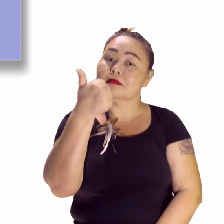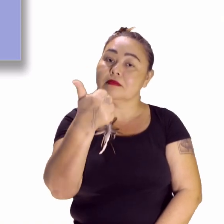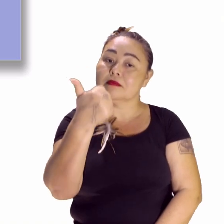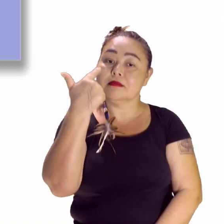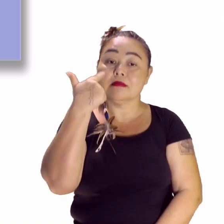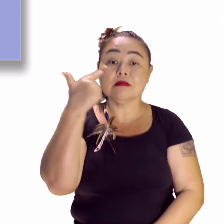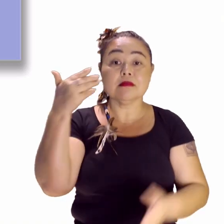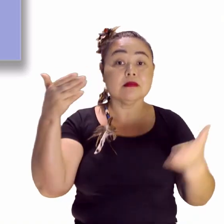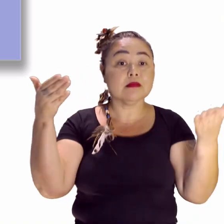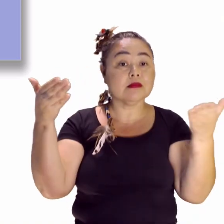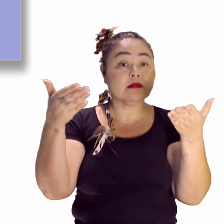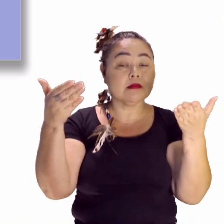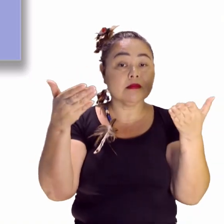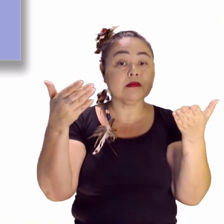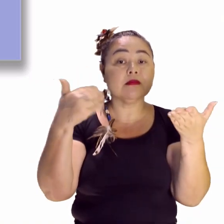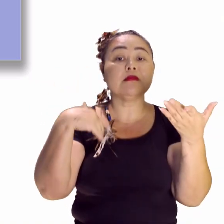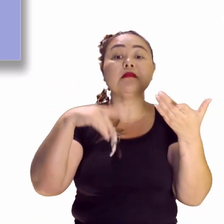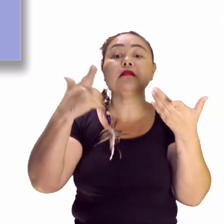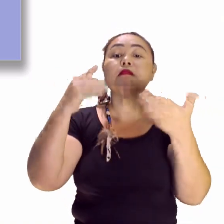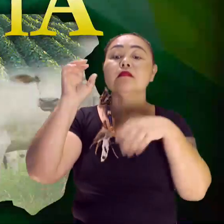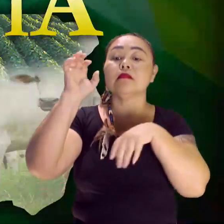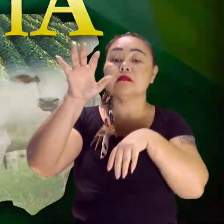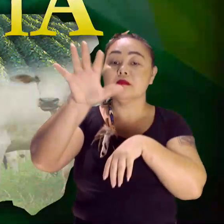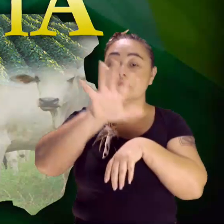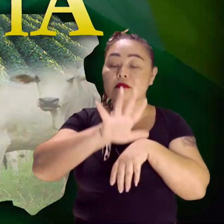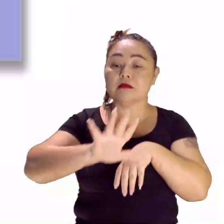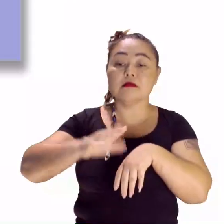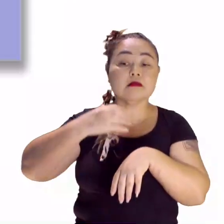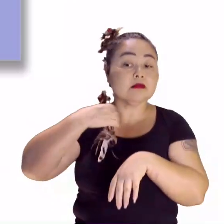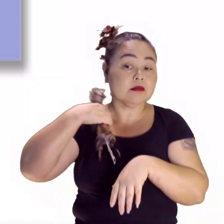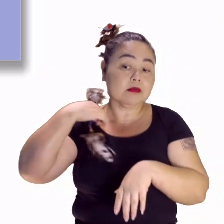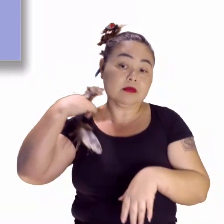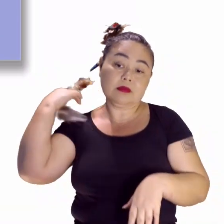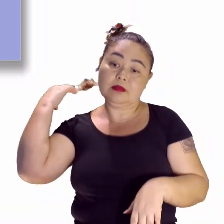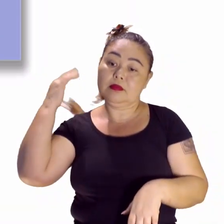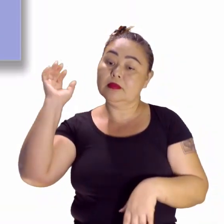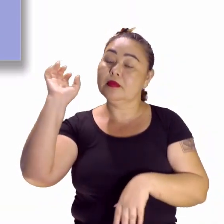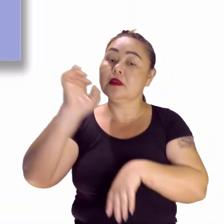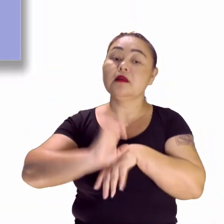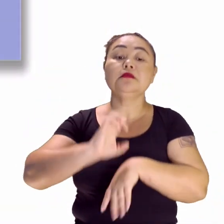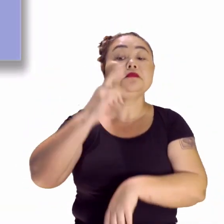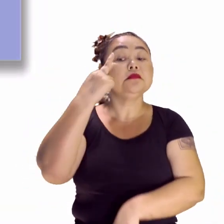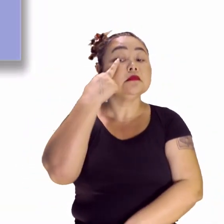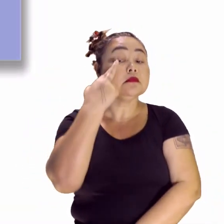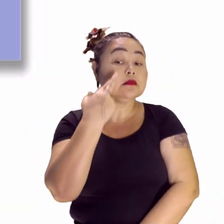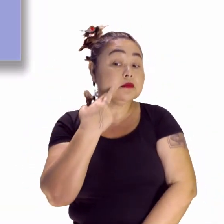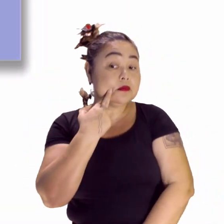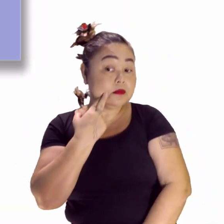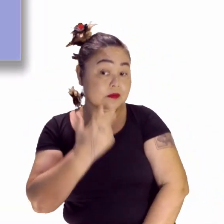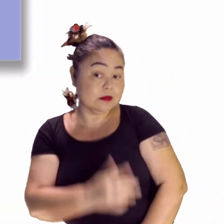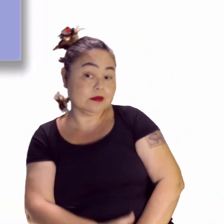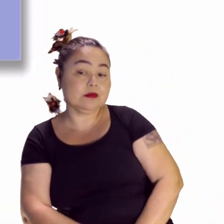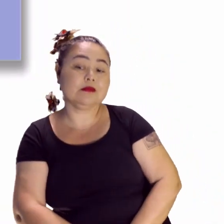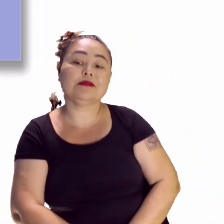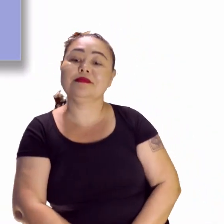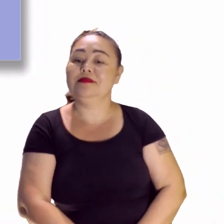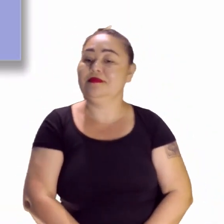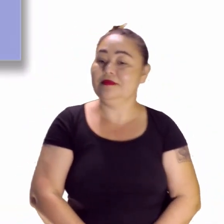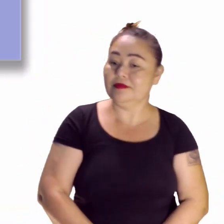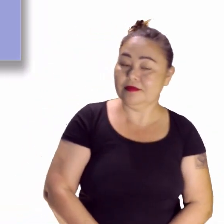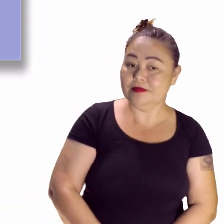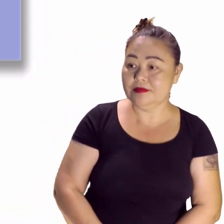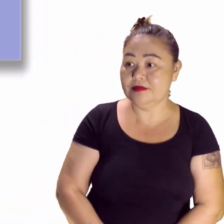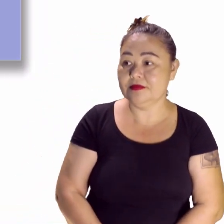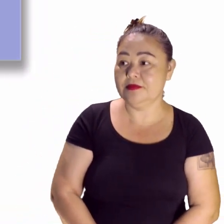Rondônia vamos falar sobre o agronegócio não coloquei a canetinha ainda vou pegar aqui vamos falar sobre o